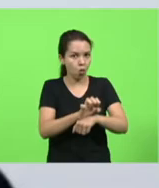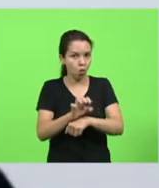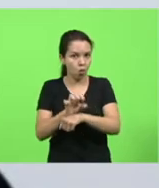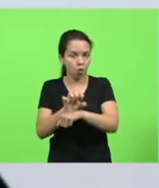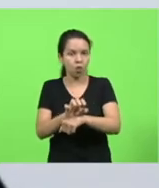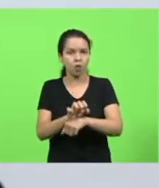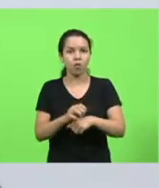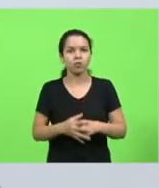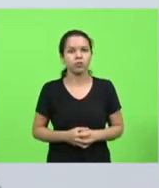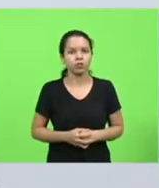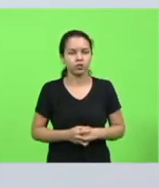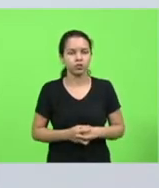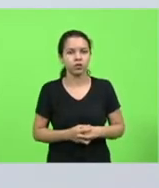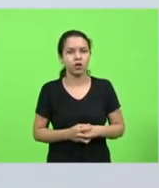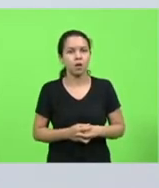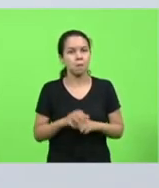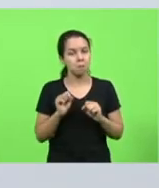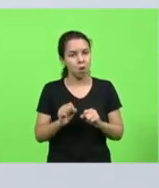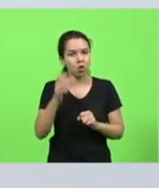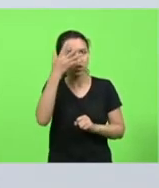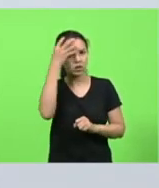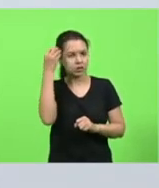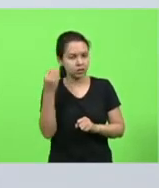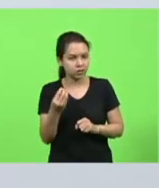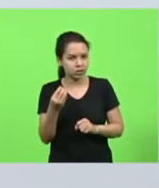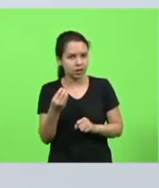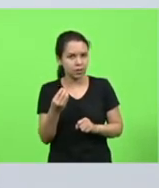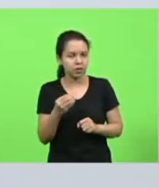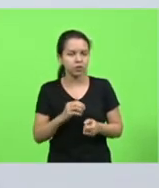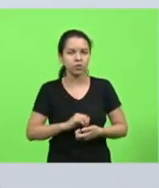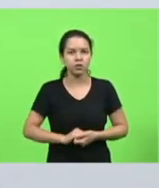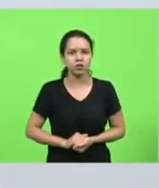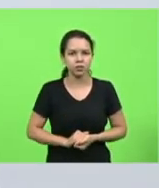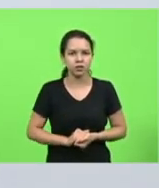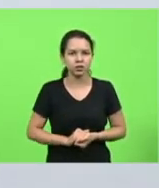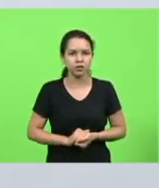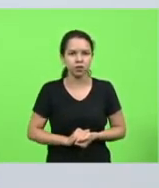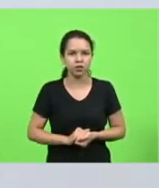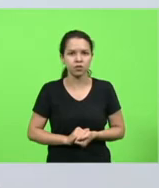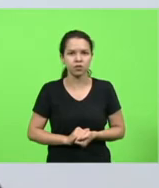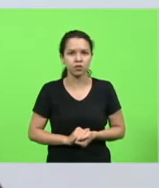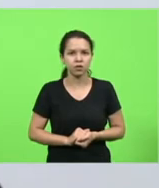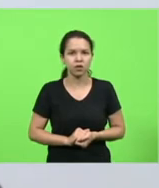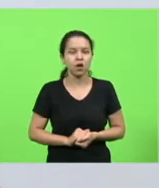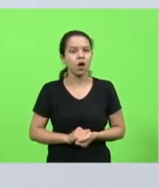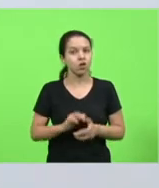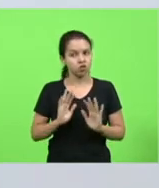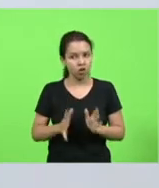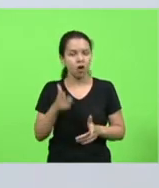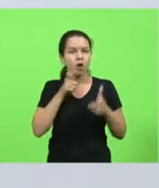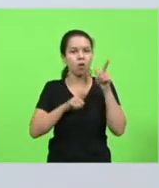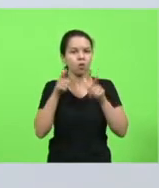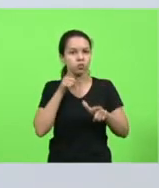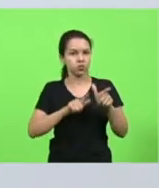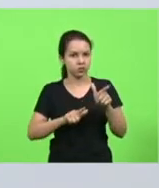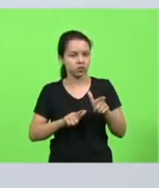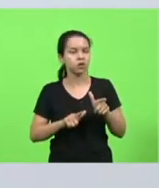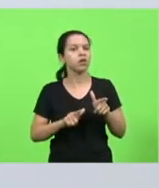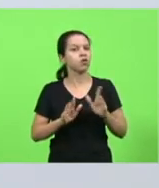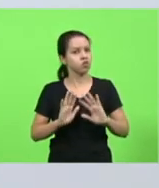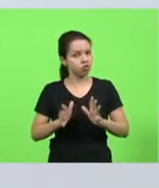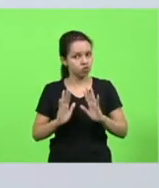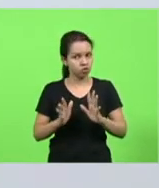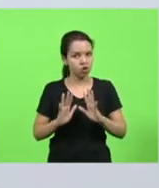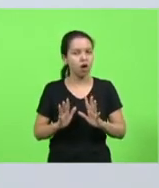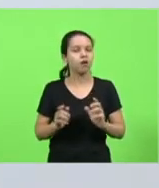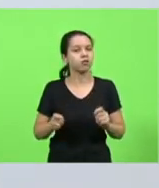posso ter esquecido algum, mas isso mostra que muitos já conseguiram. Então, eu tenho certeza e acredito